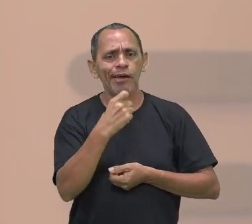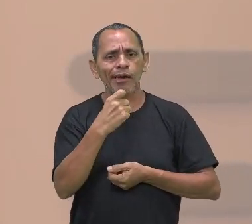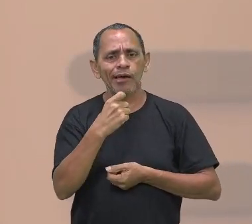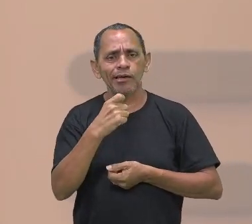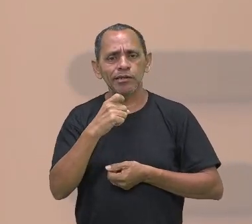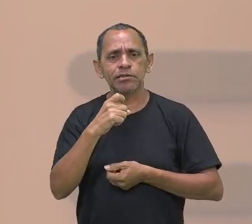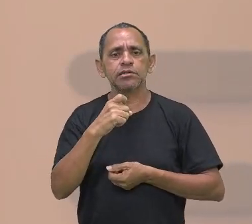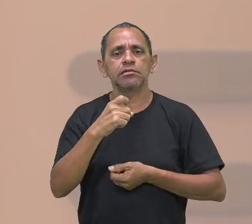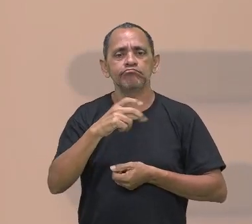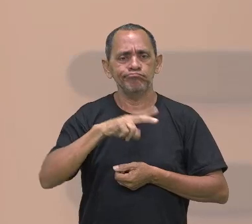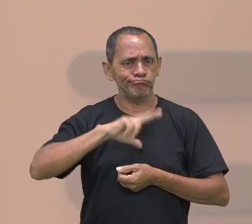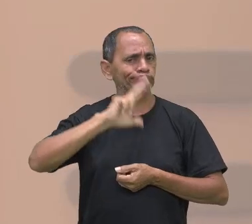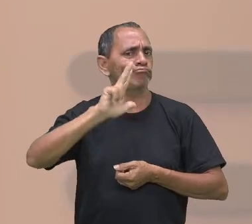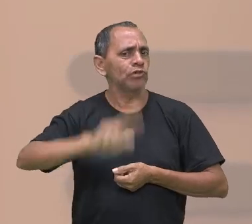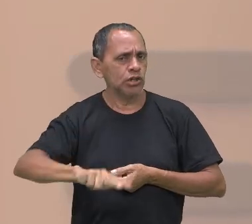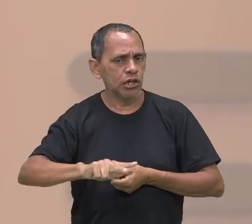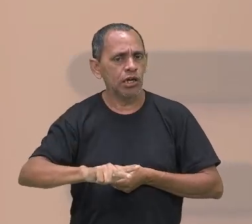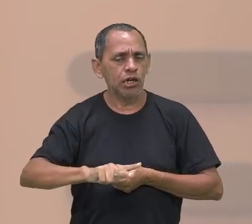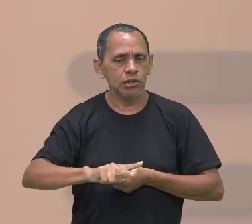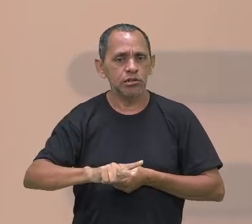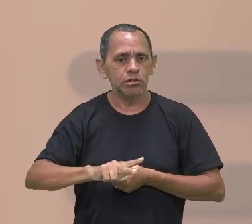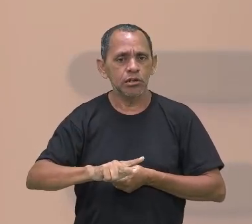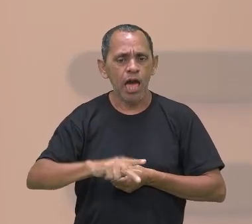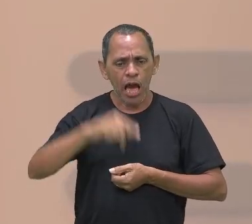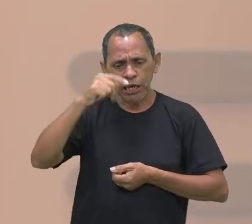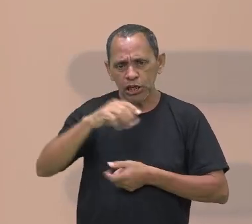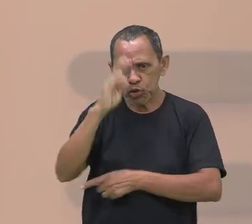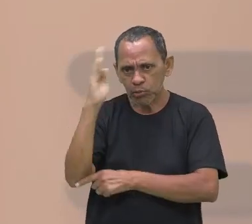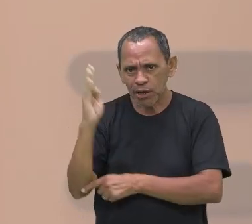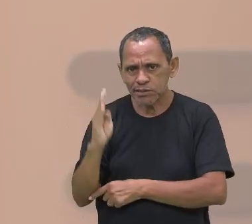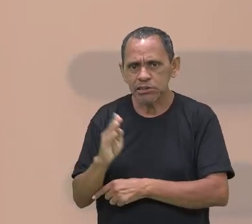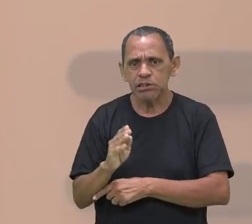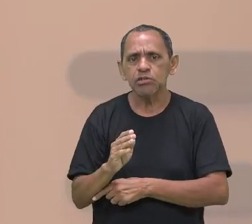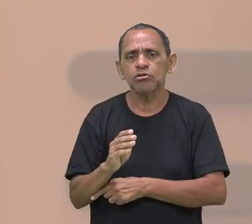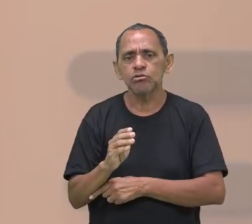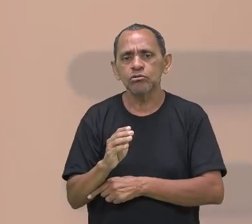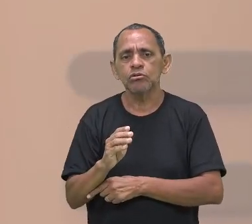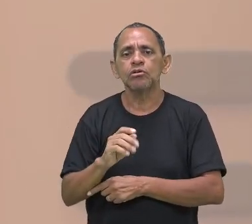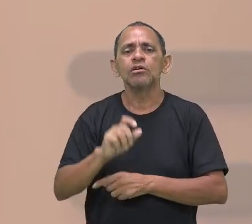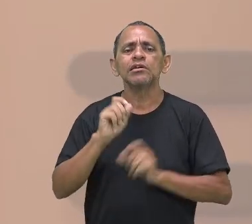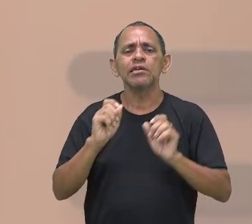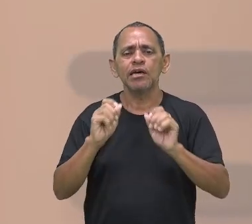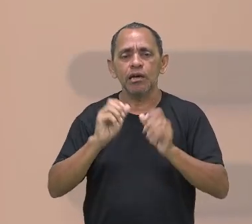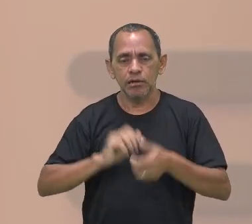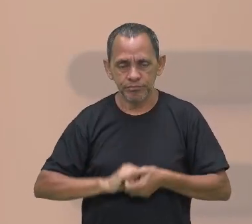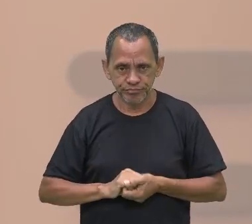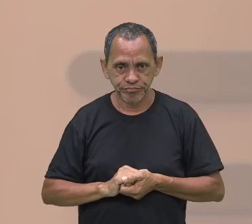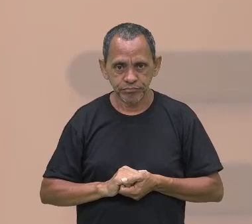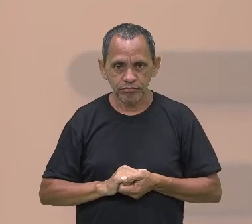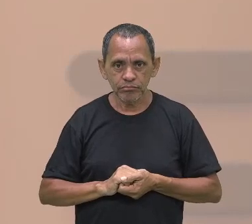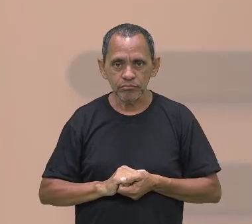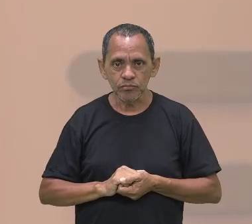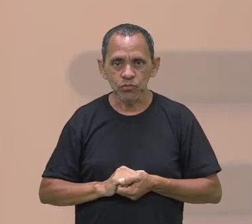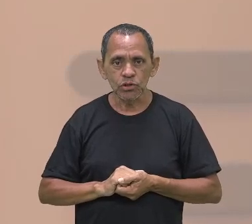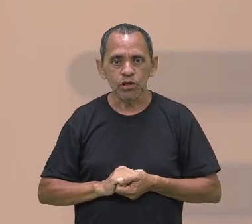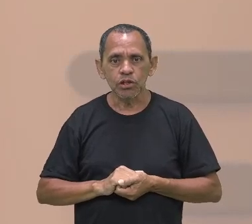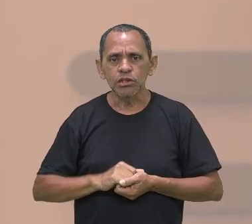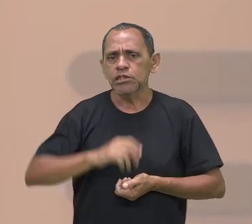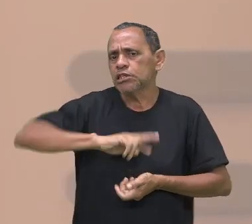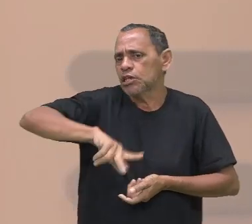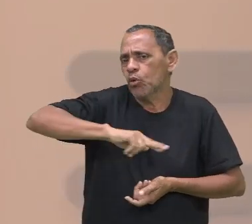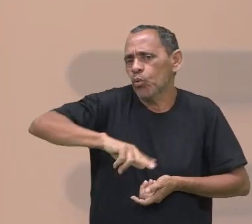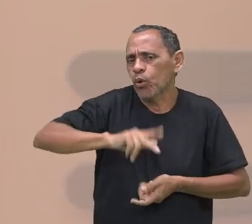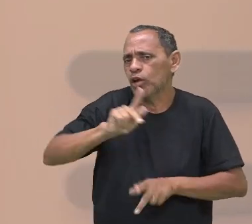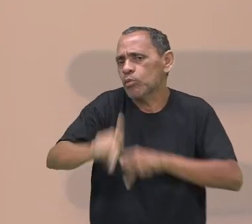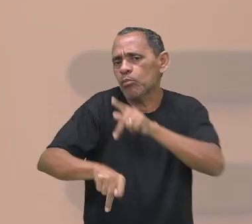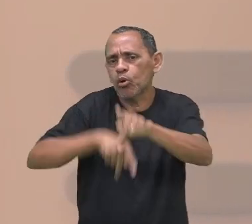de finanças a cuidar. O Brasil não era tido como um povo, como uma